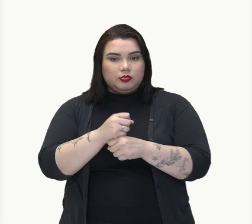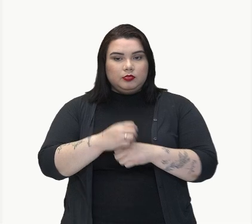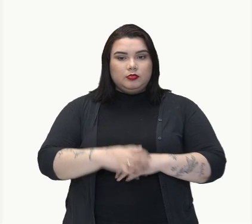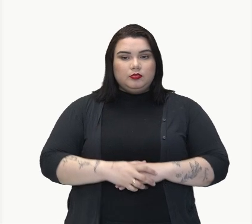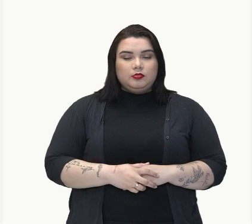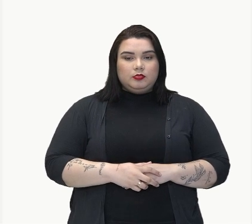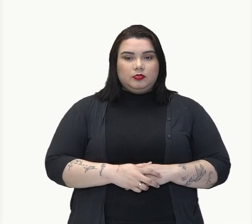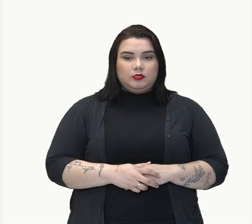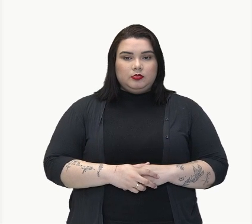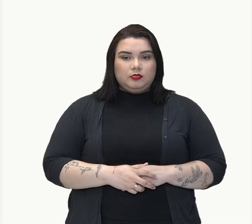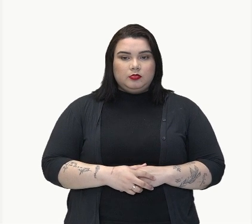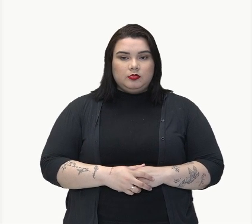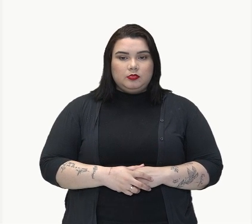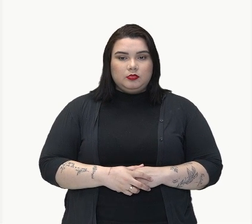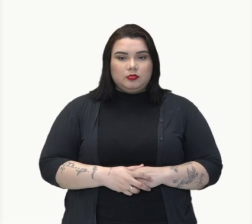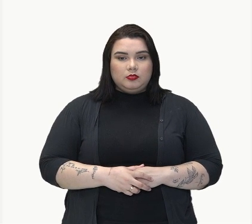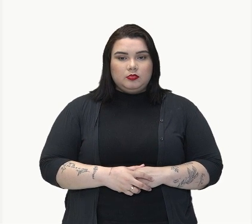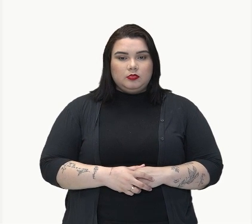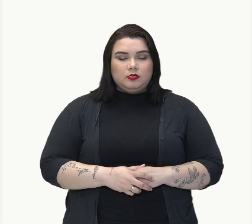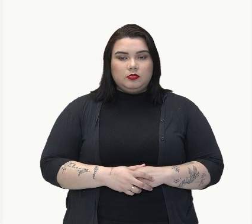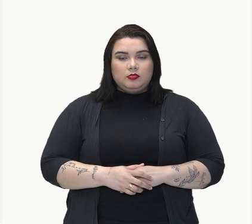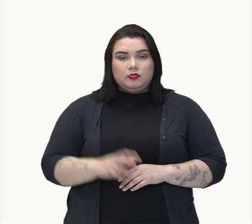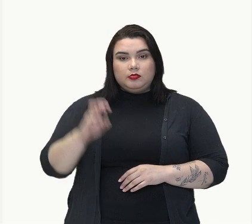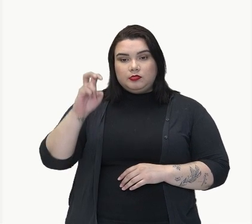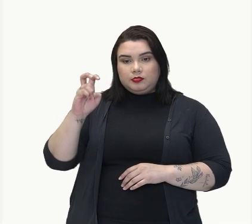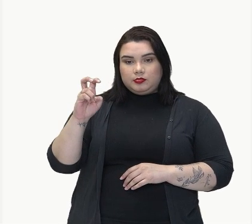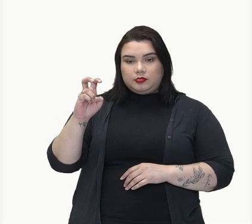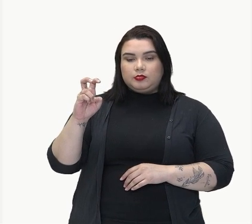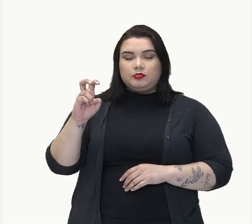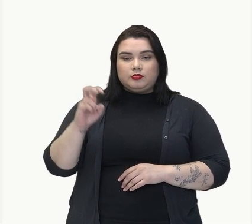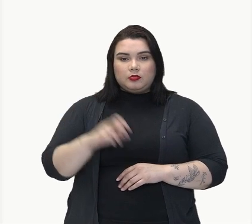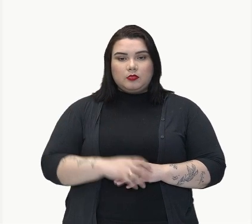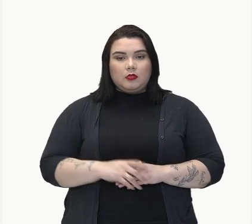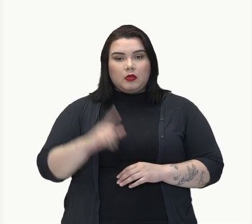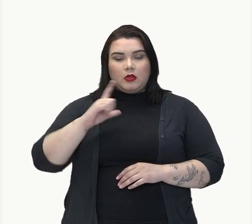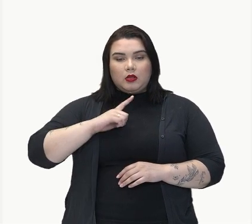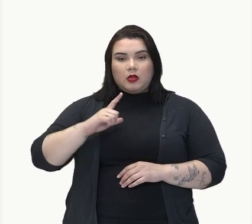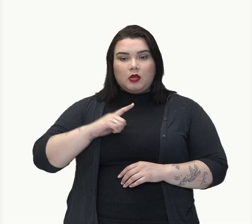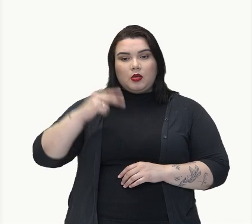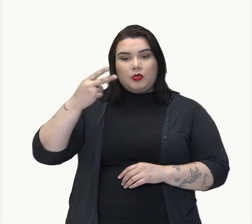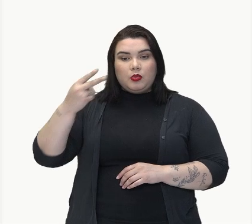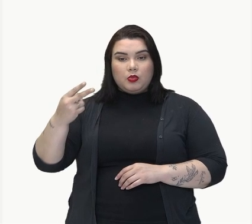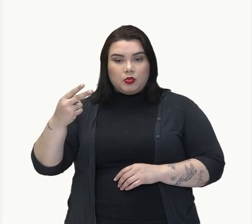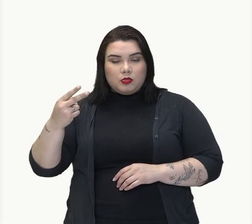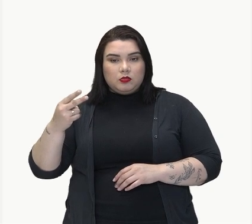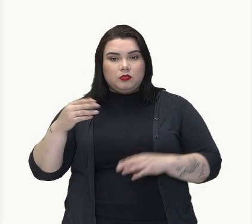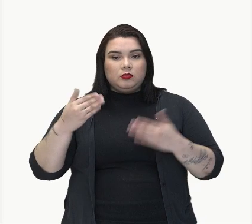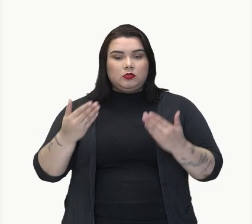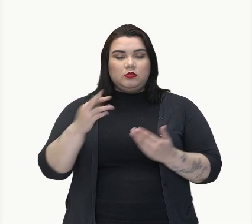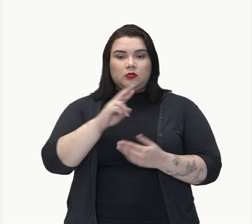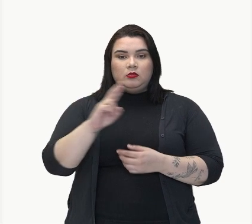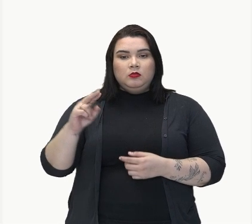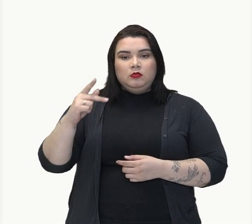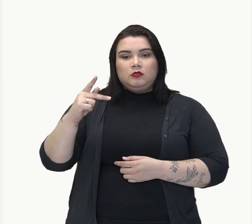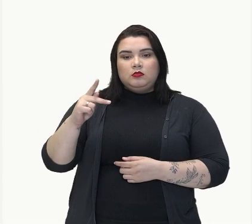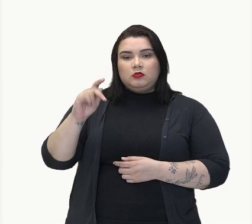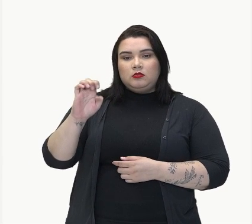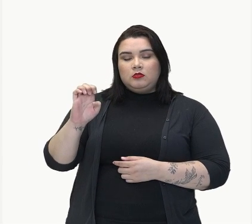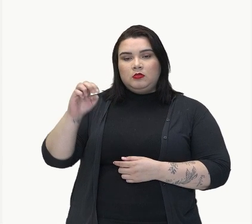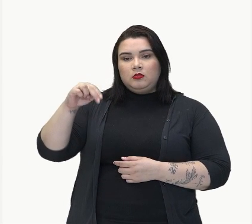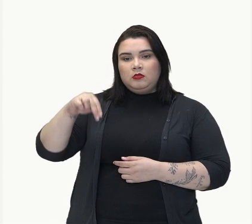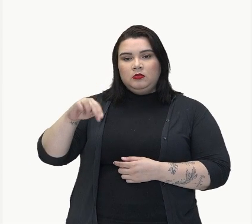3, 4, 5. Olha a ligação dupla, hein? Isso aqui é o penteno.